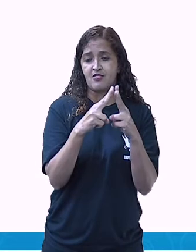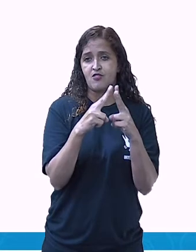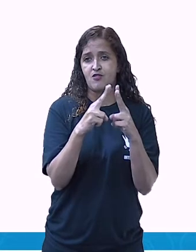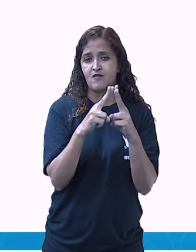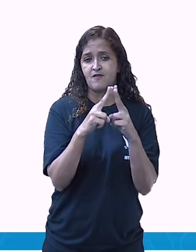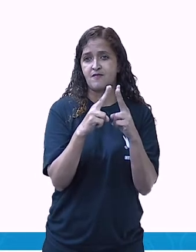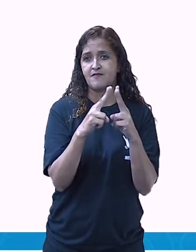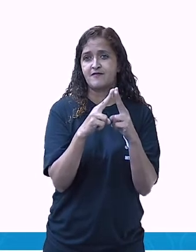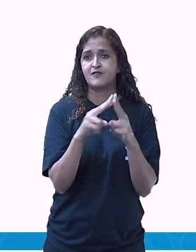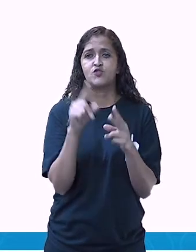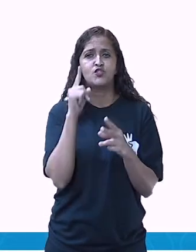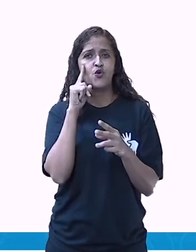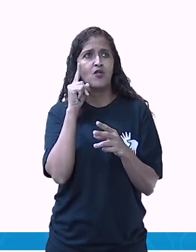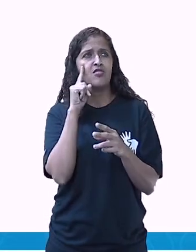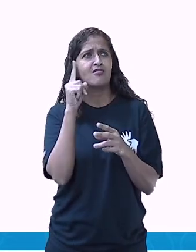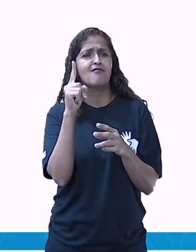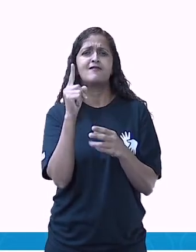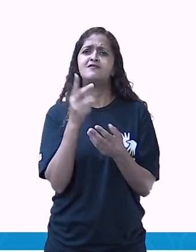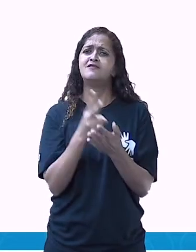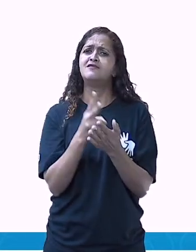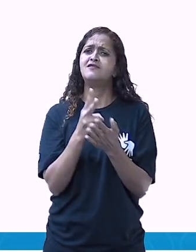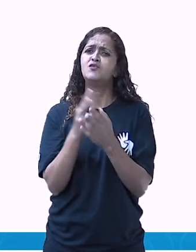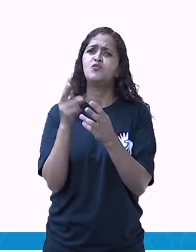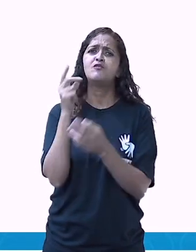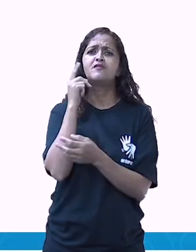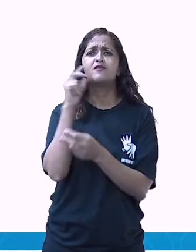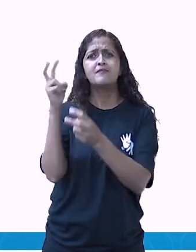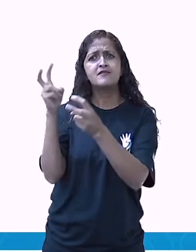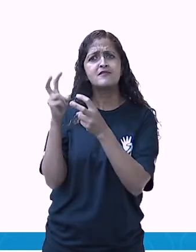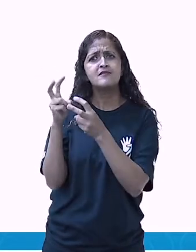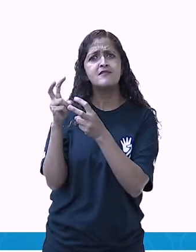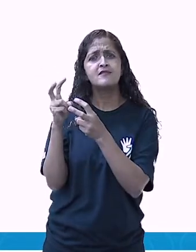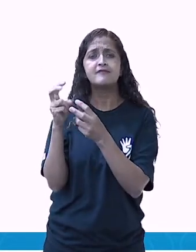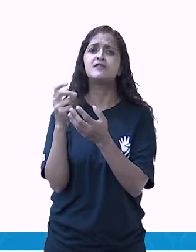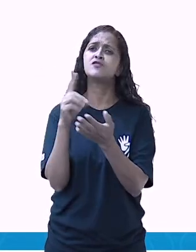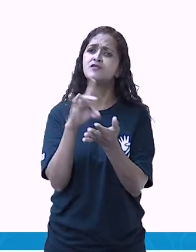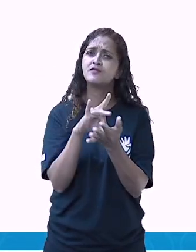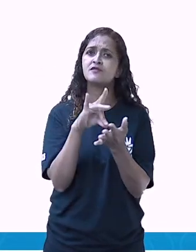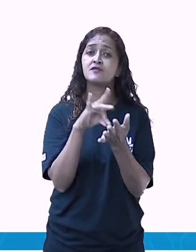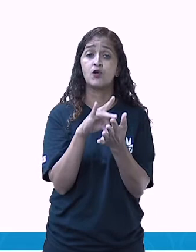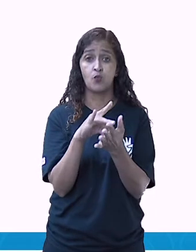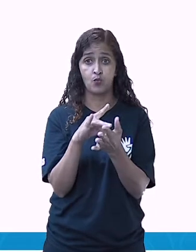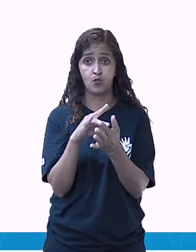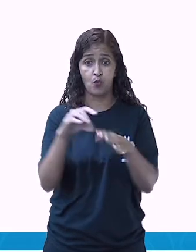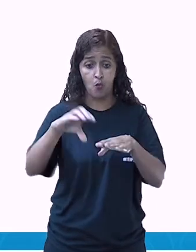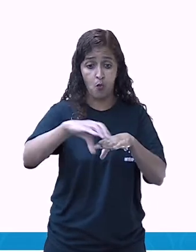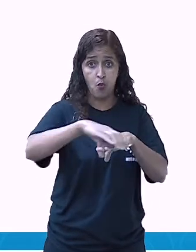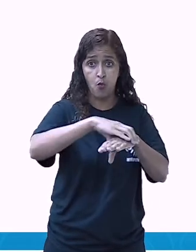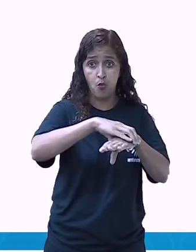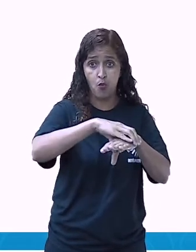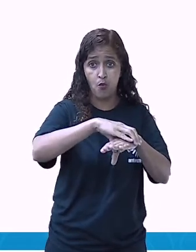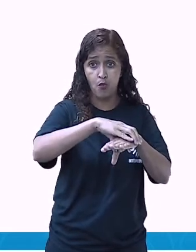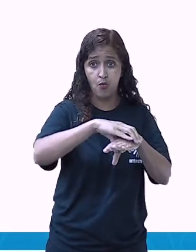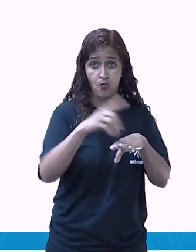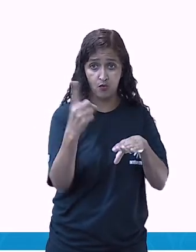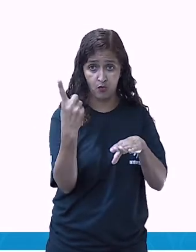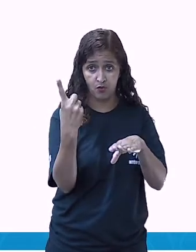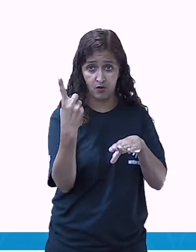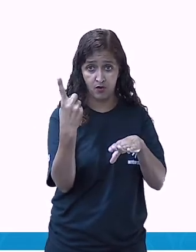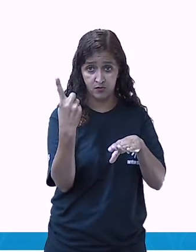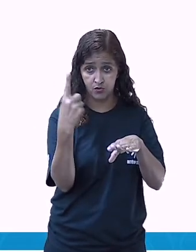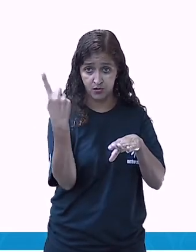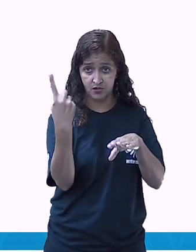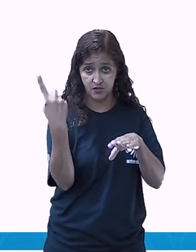impares no nosso dia a dia e nós não percebemos. Olha ali, você compra um sapato, você consegue comprar